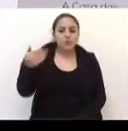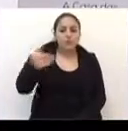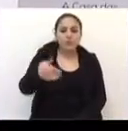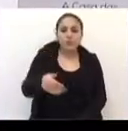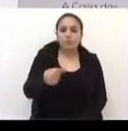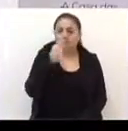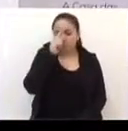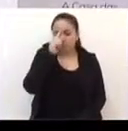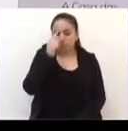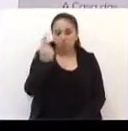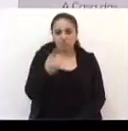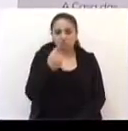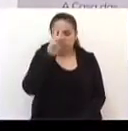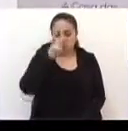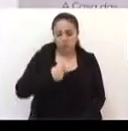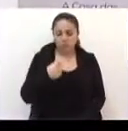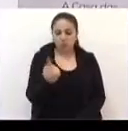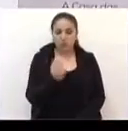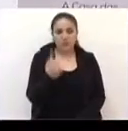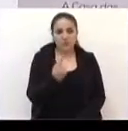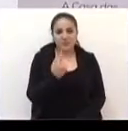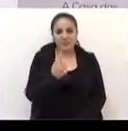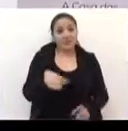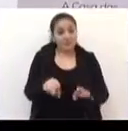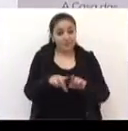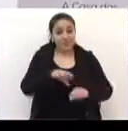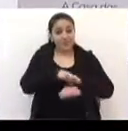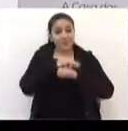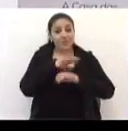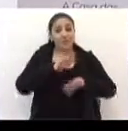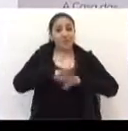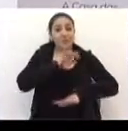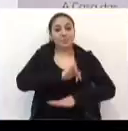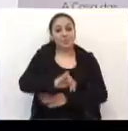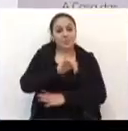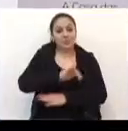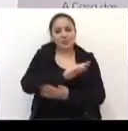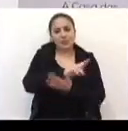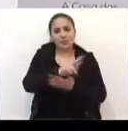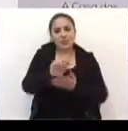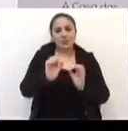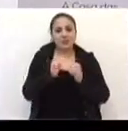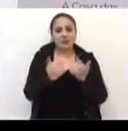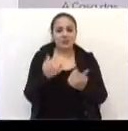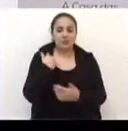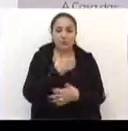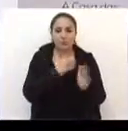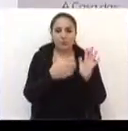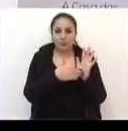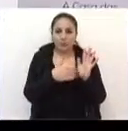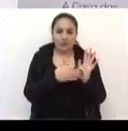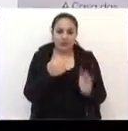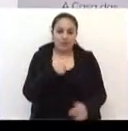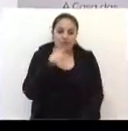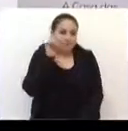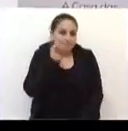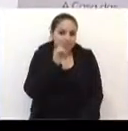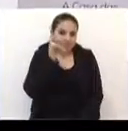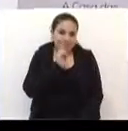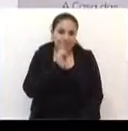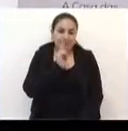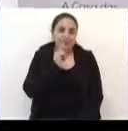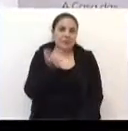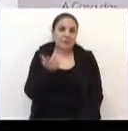locomover sozinhas e com segurança, que é o mais importante. São várias as ações que nós temos propostas, eu não